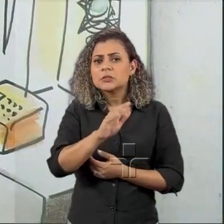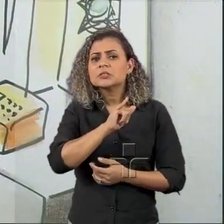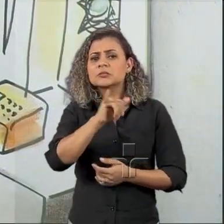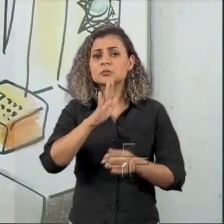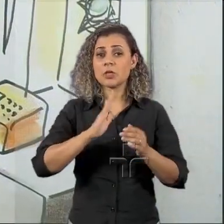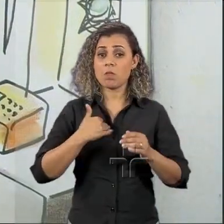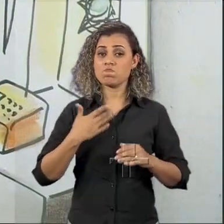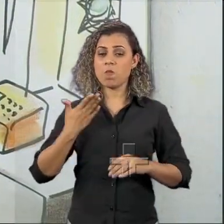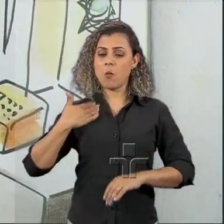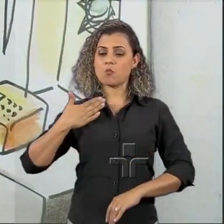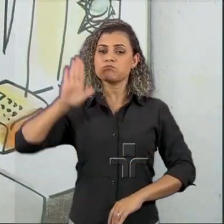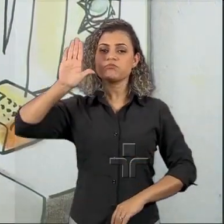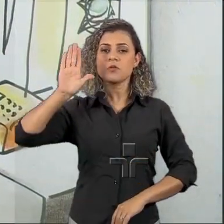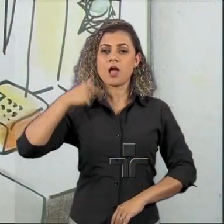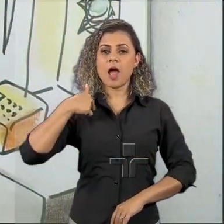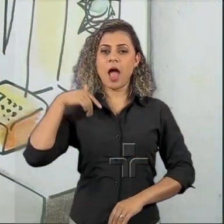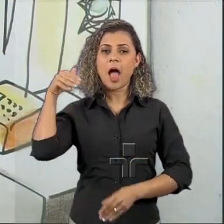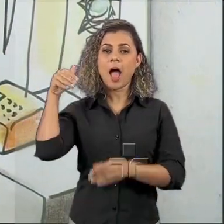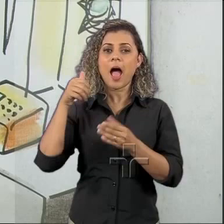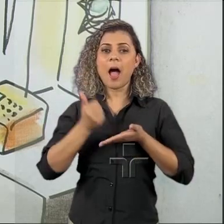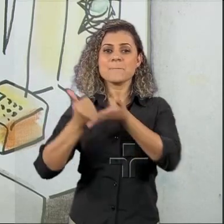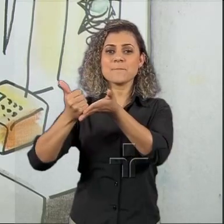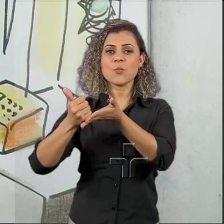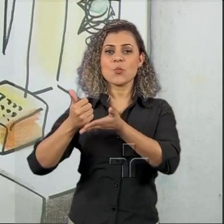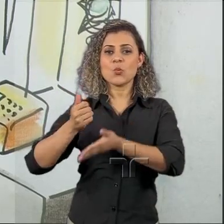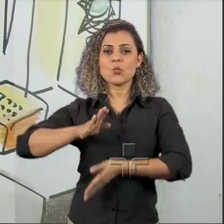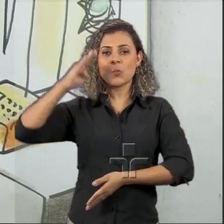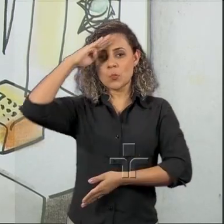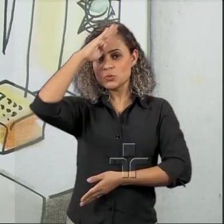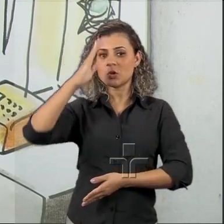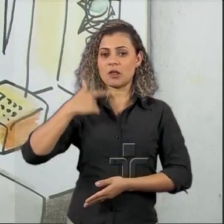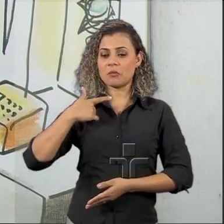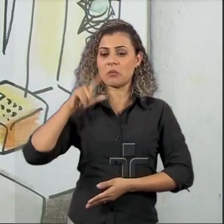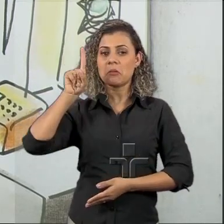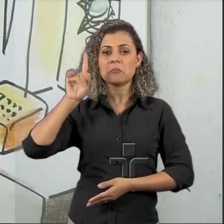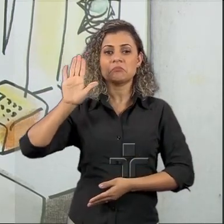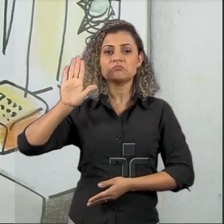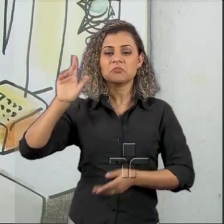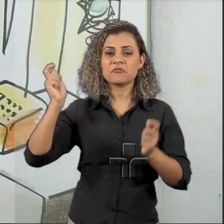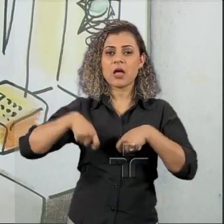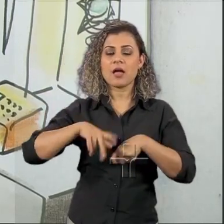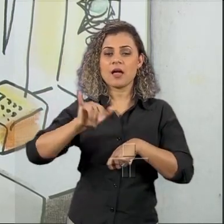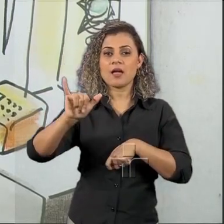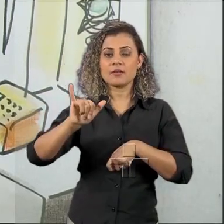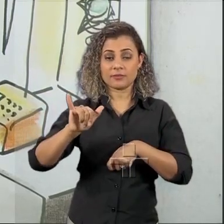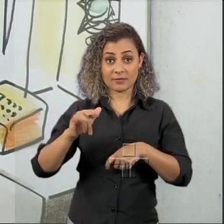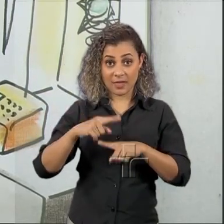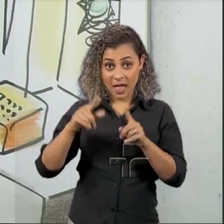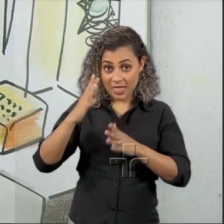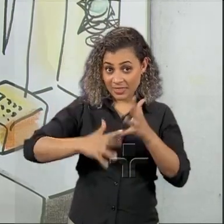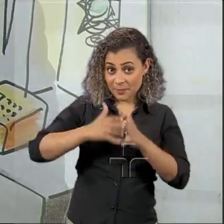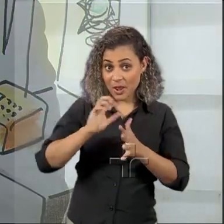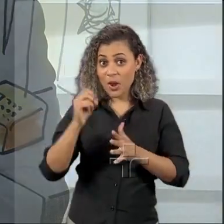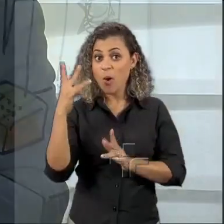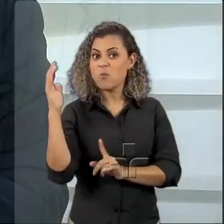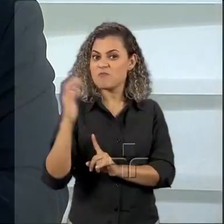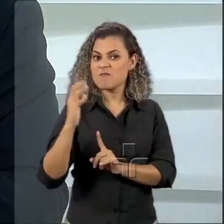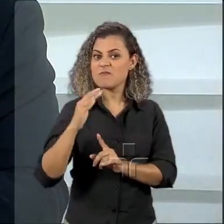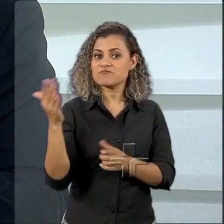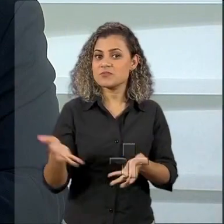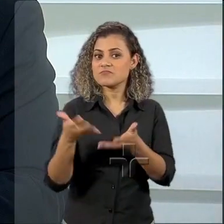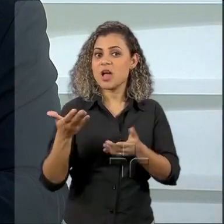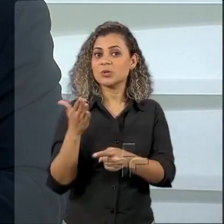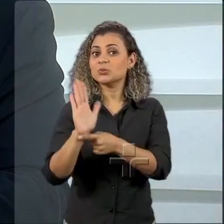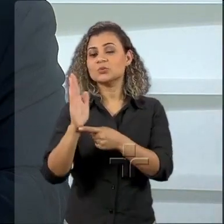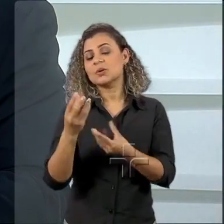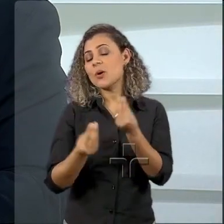declarar o apoio vai te ajudar ou vai te atrapalhar? E precisa ver o quanto essa campanha vai realmente se nacionalizar, né? Porque tudo bem que